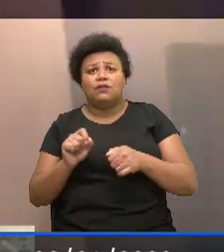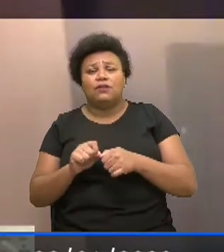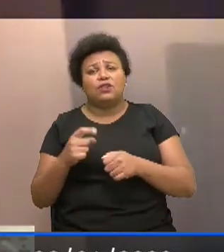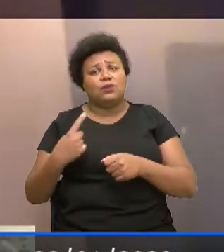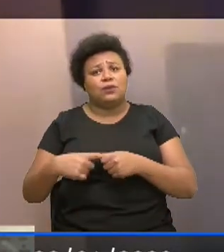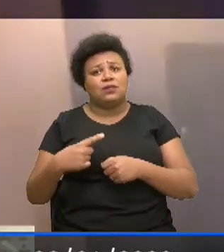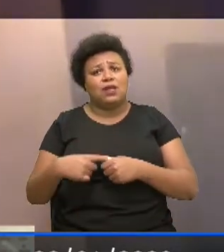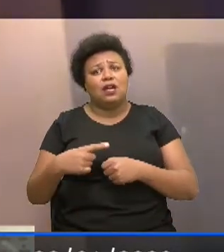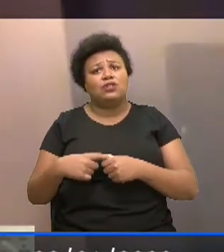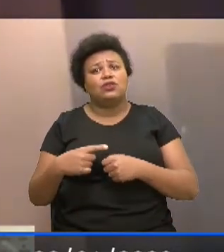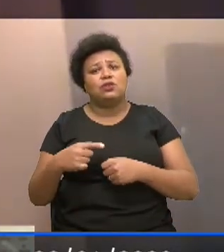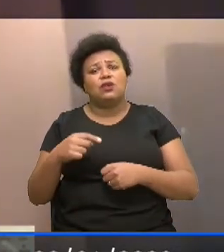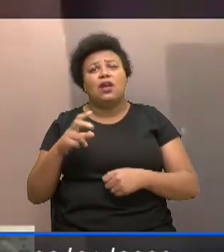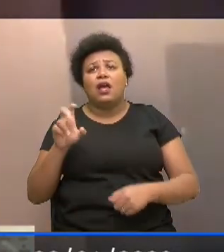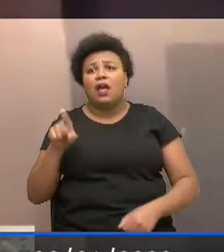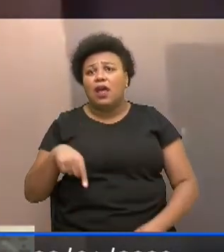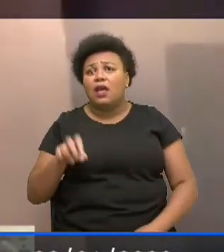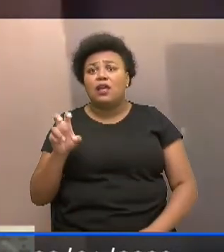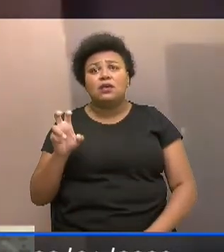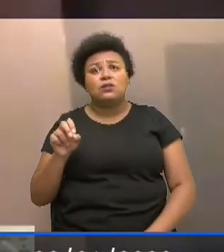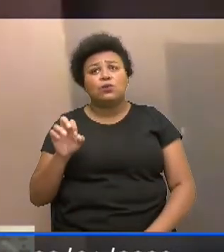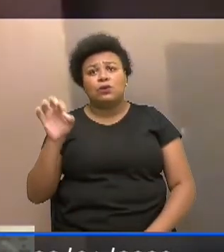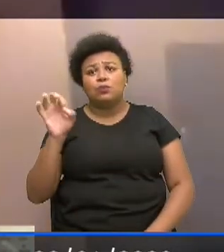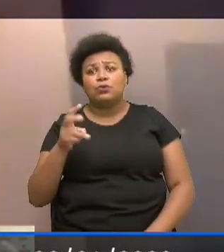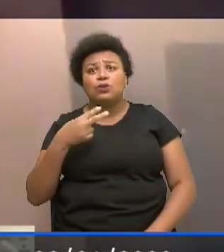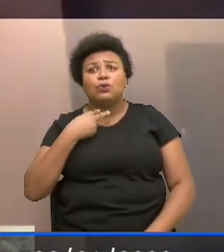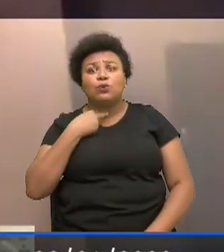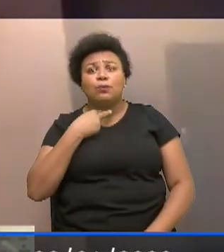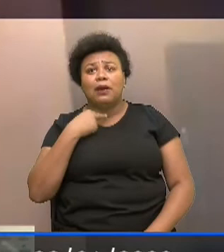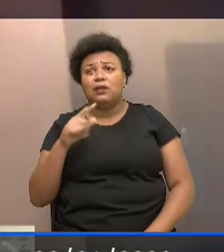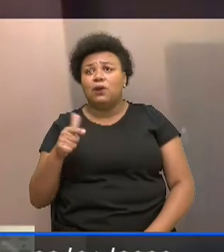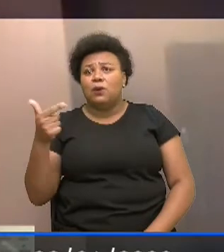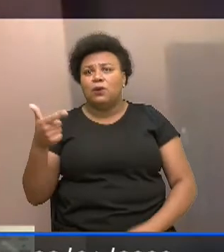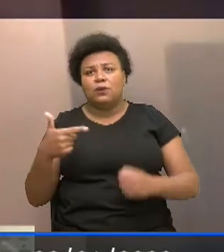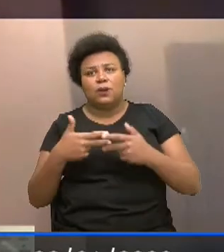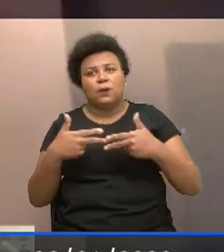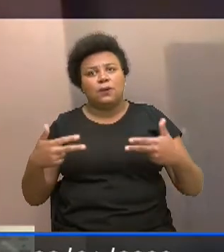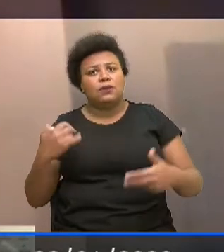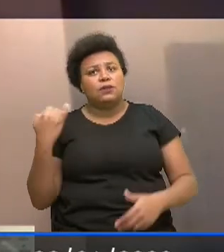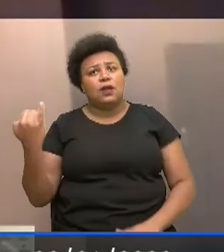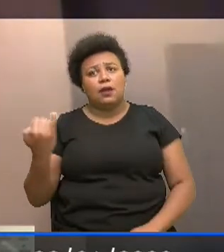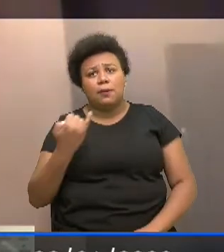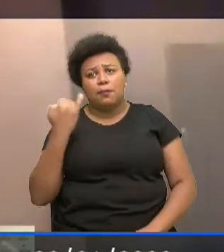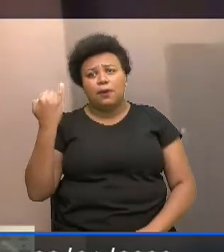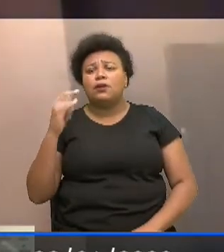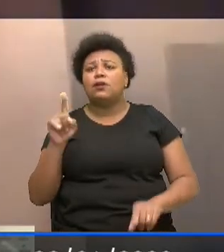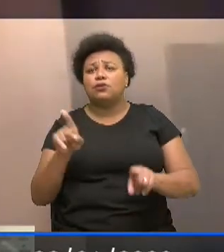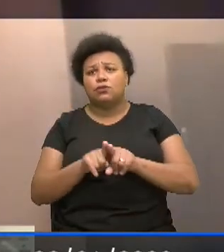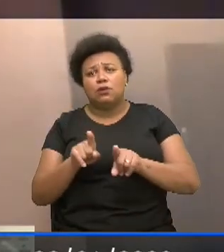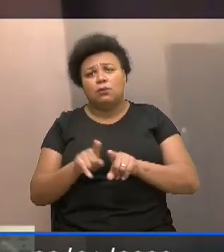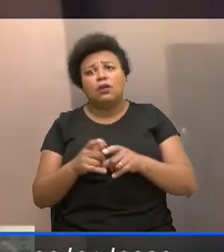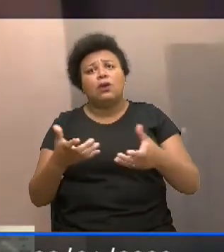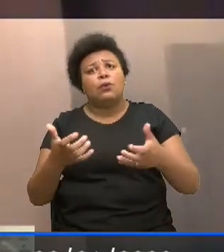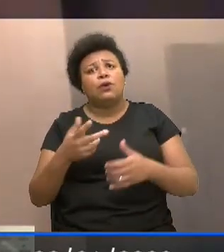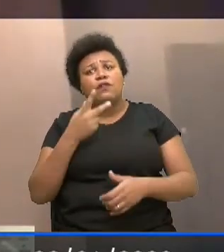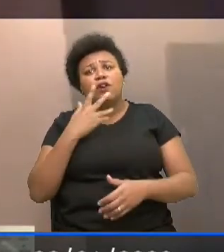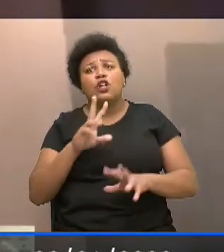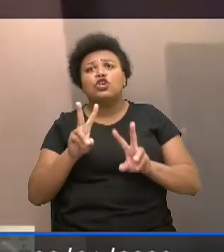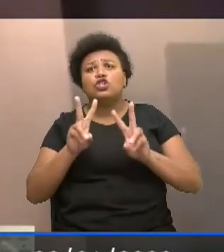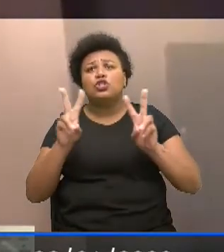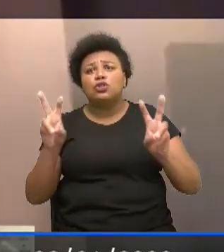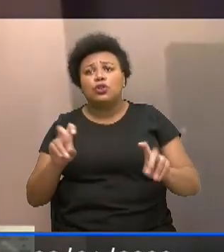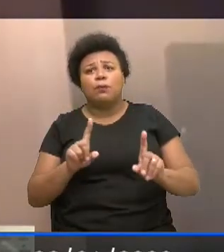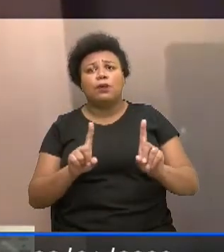intermunicipais. É 50% ocupado. Então, essa é uma outra questão importante que eu queria levantar. Quanto ao